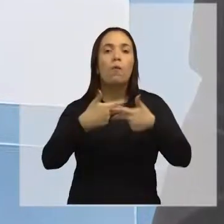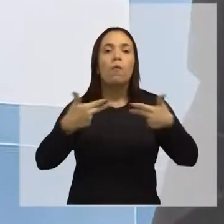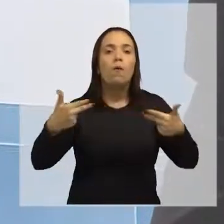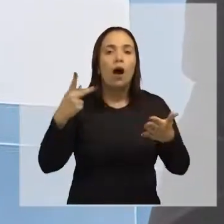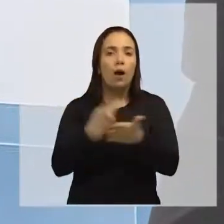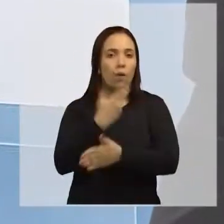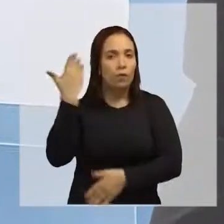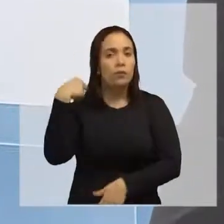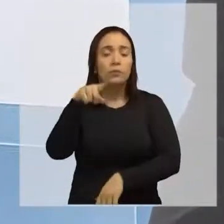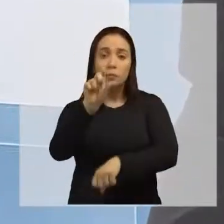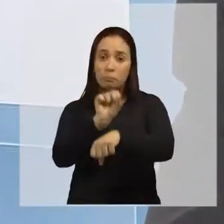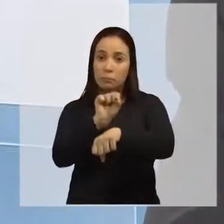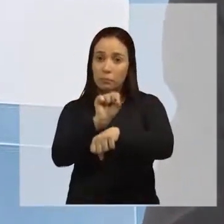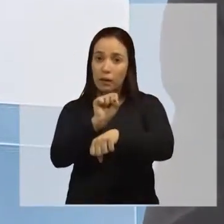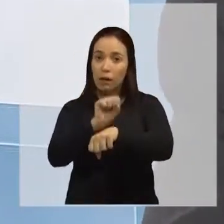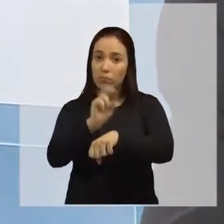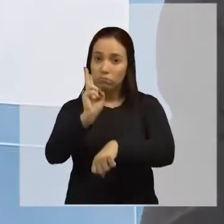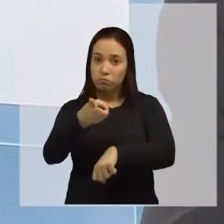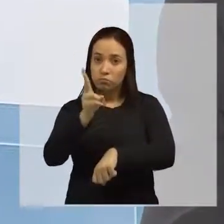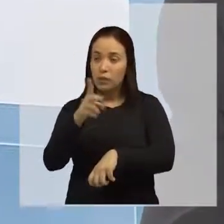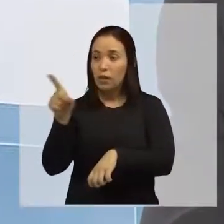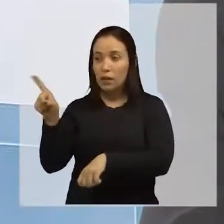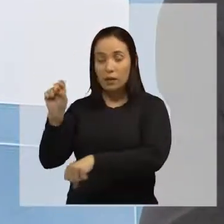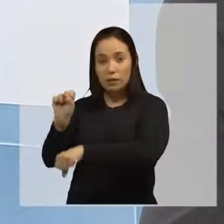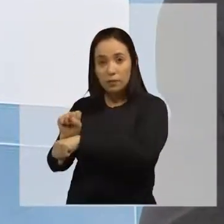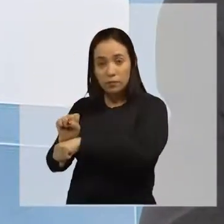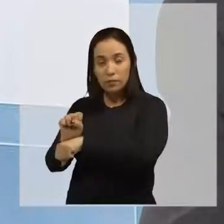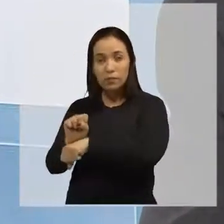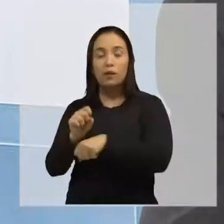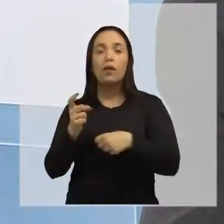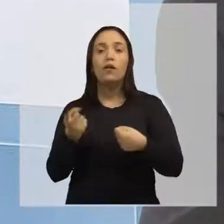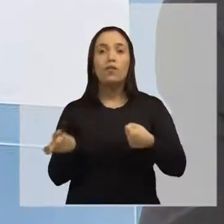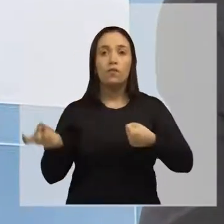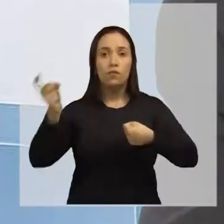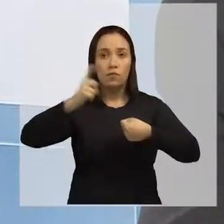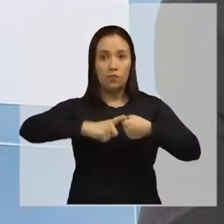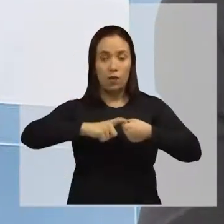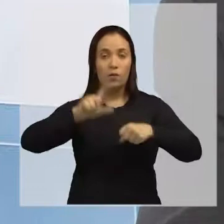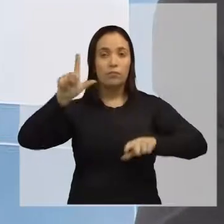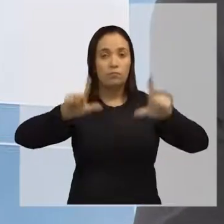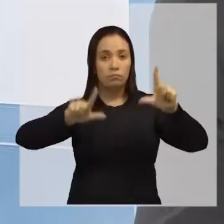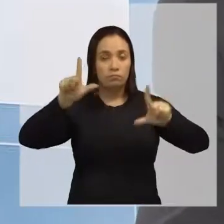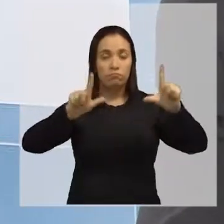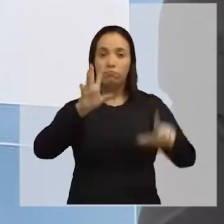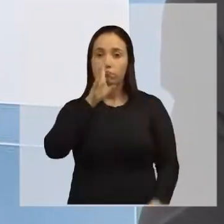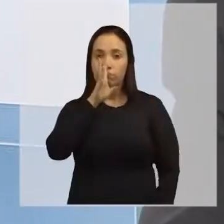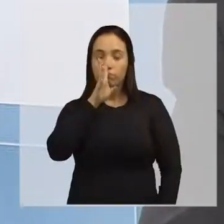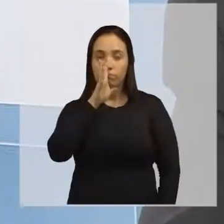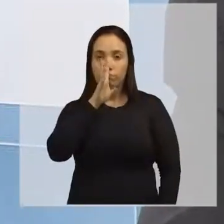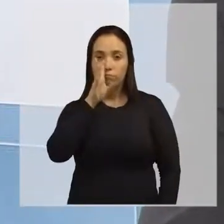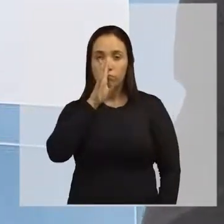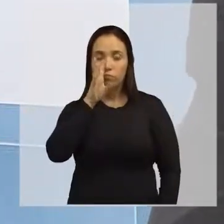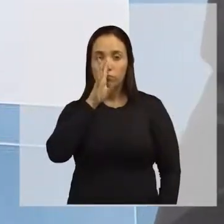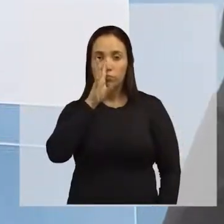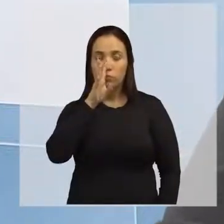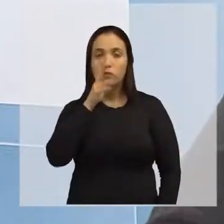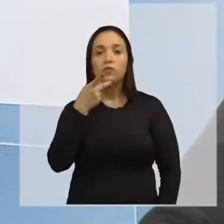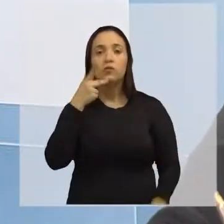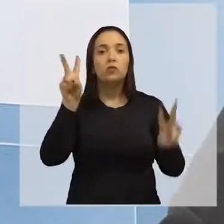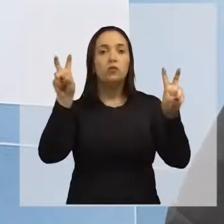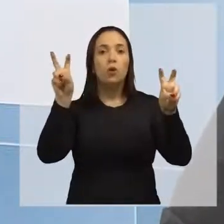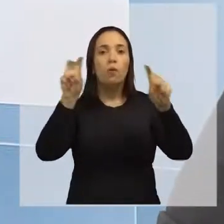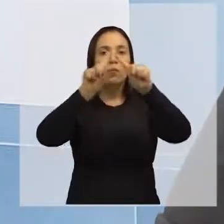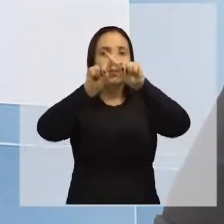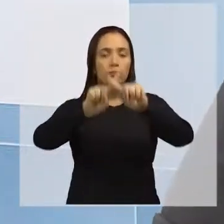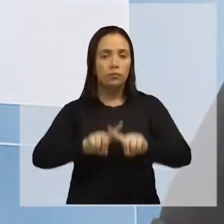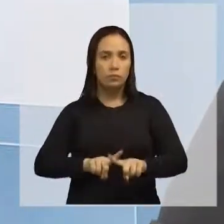Né? Pois aguarde aí, o Luiz vai ficar de estátua aqui, para não esquecer, estátua aqui o Luiz, aguarde aí, eu volto já, e nós vamos falar das Copas